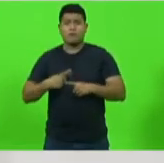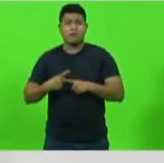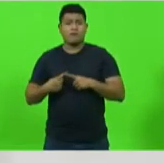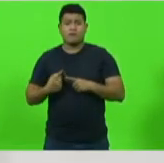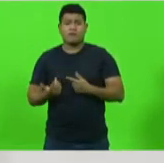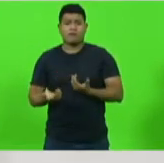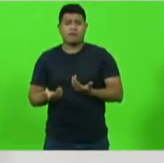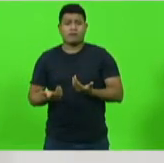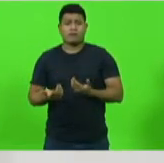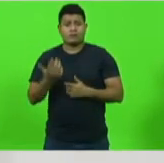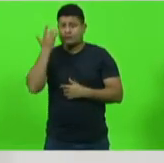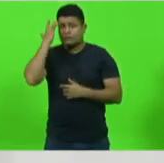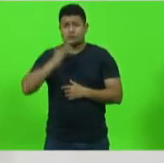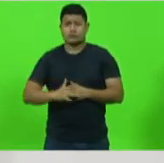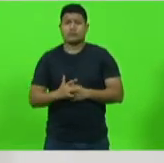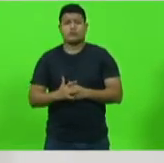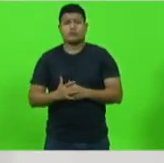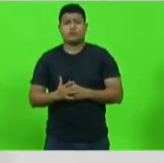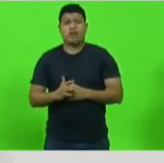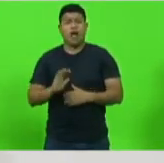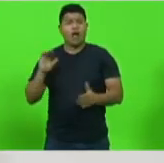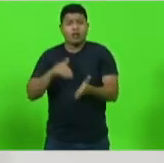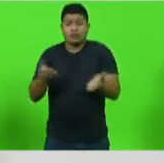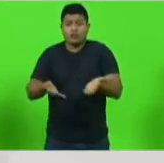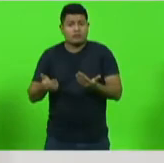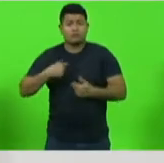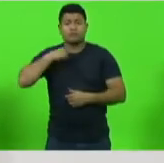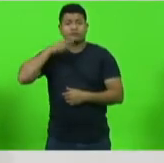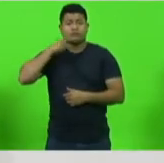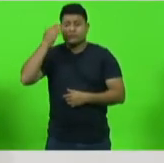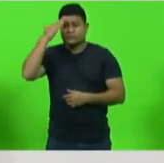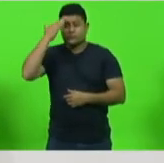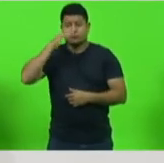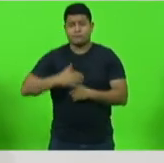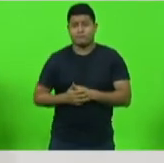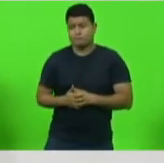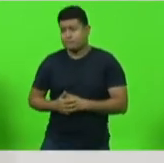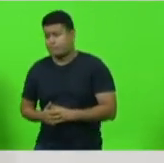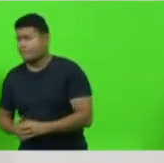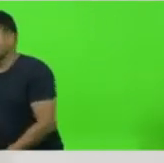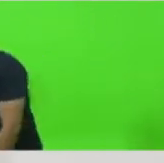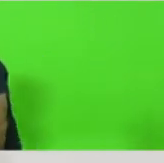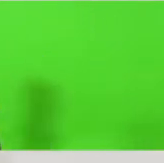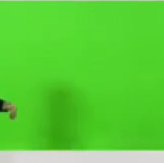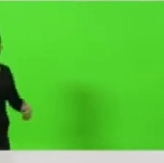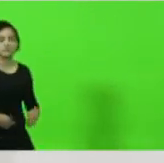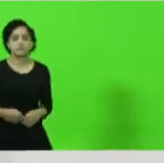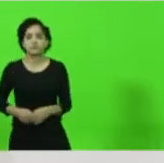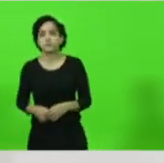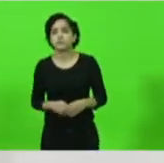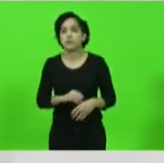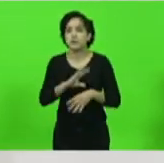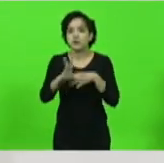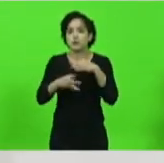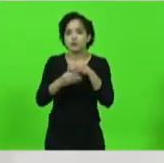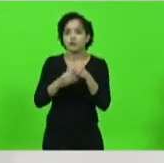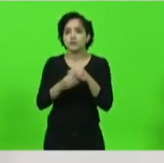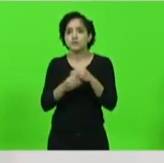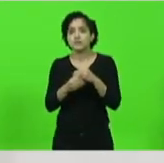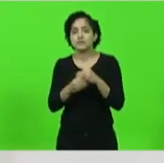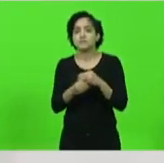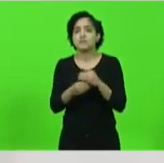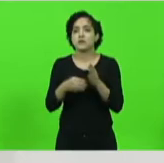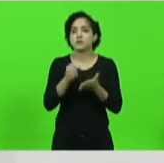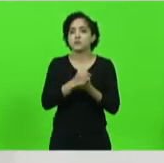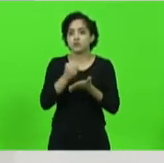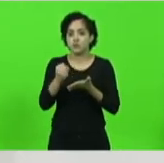deputados. Foi dado como prejudicado e até hoje eu não sei por quê. Eu quero ver, eu estou aqui com todas as emendas protocoladas,